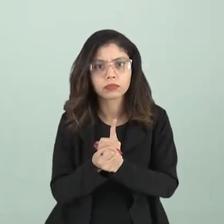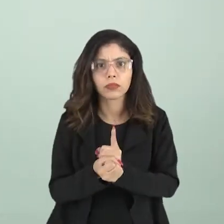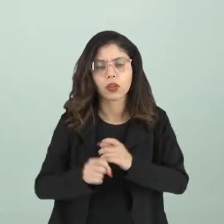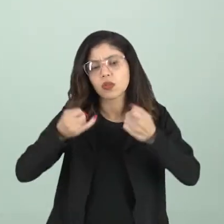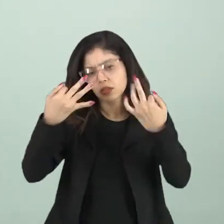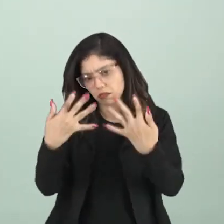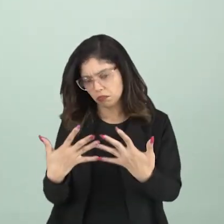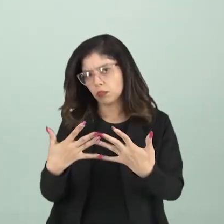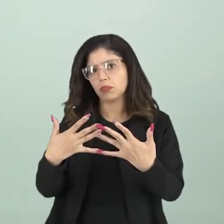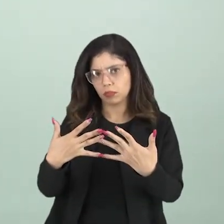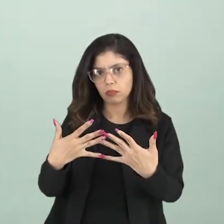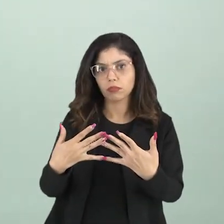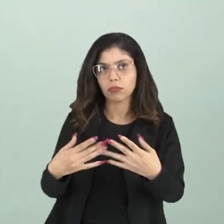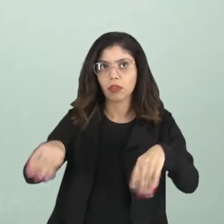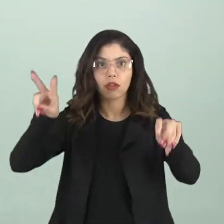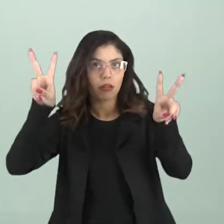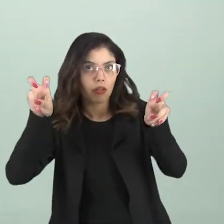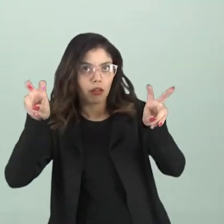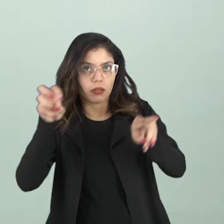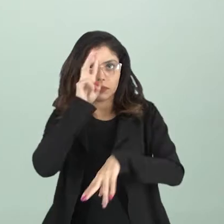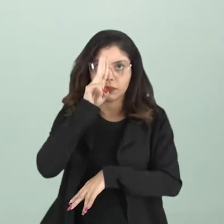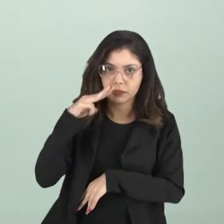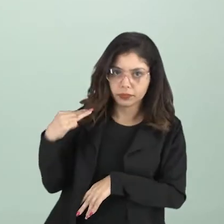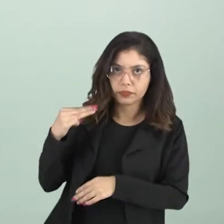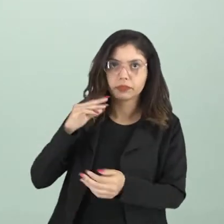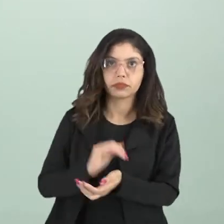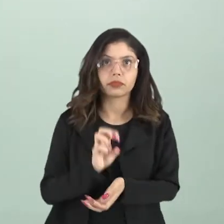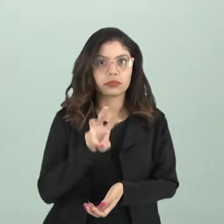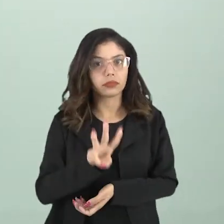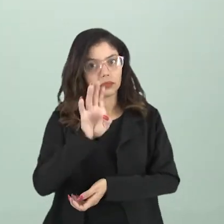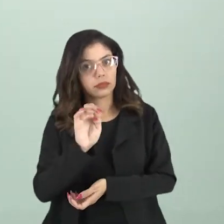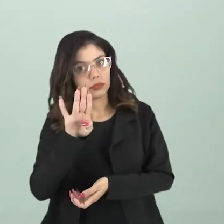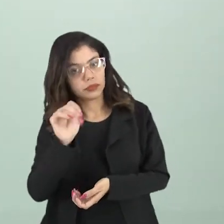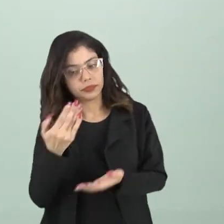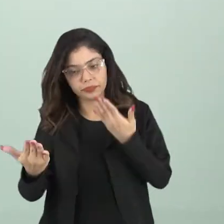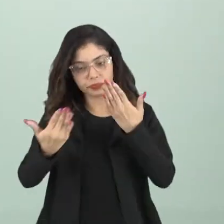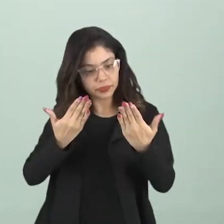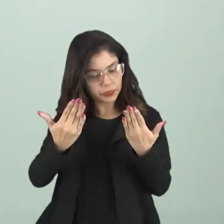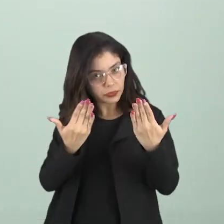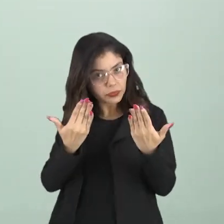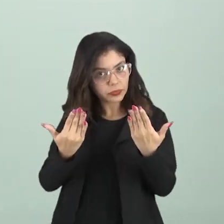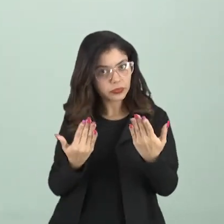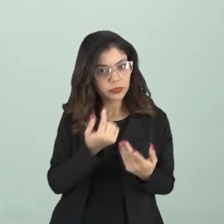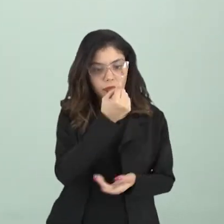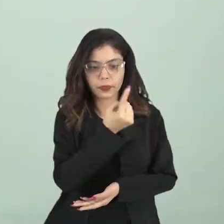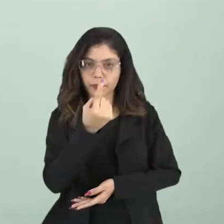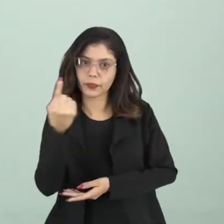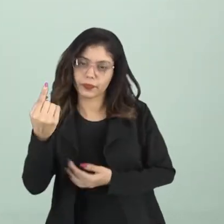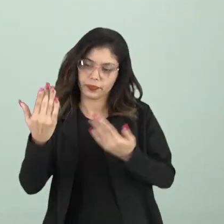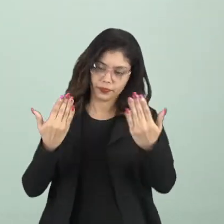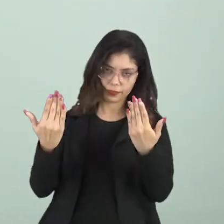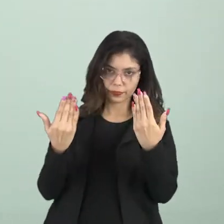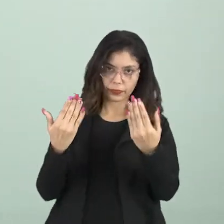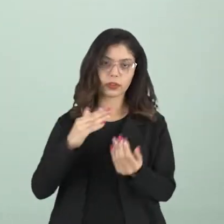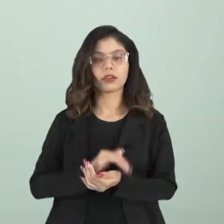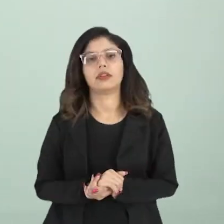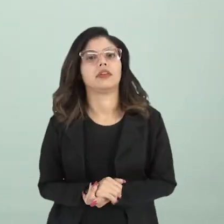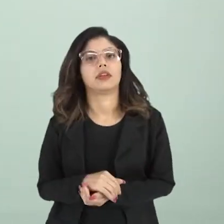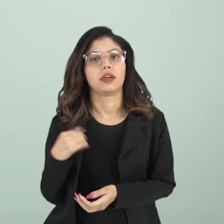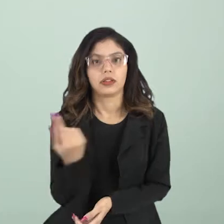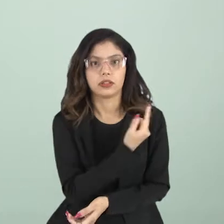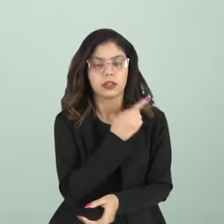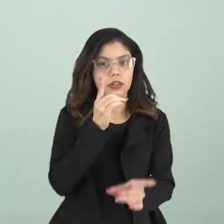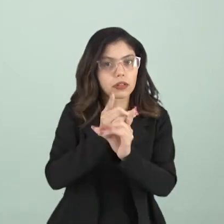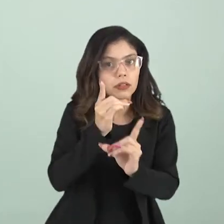que a teoria do Durkheim ou do Karl Marx ou a do Weber, quando nós comparamos uma com a outra, não é a questão de